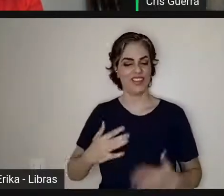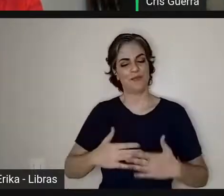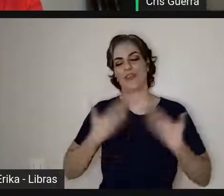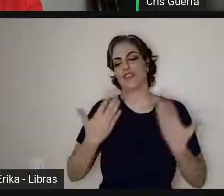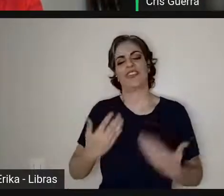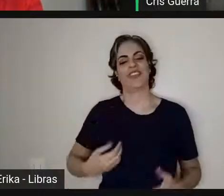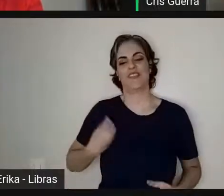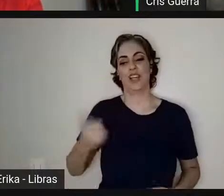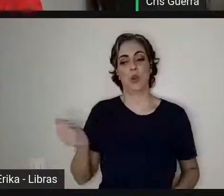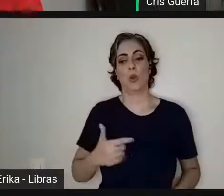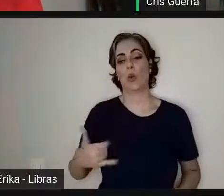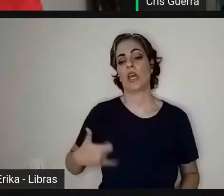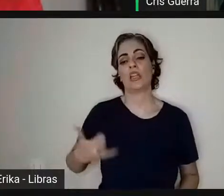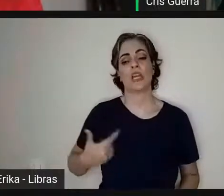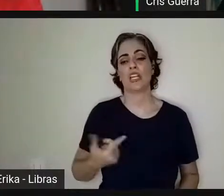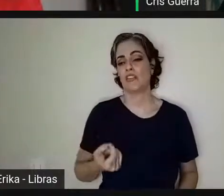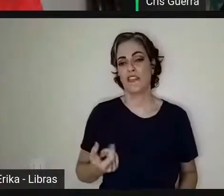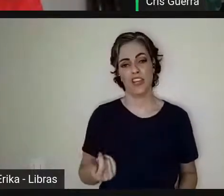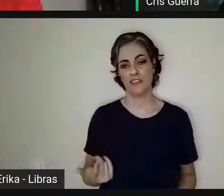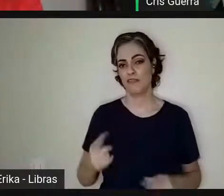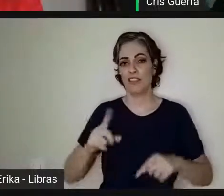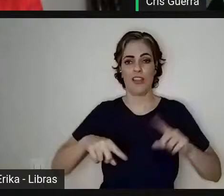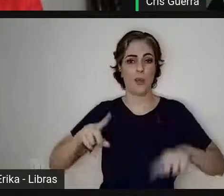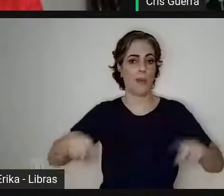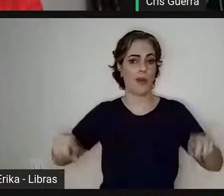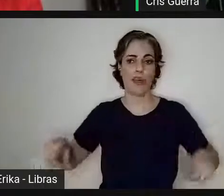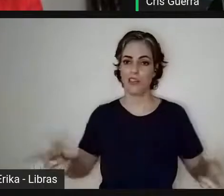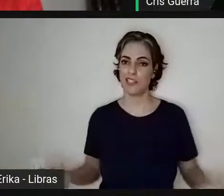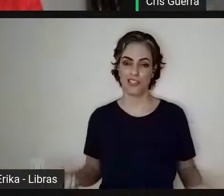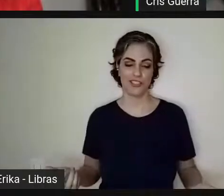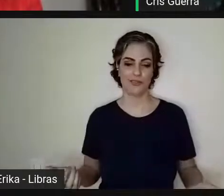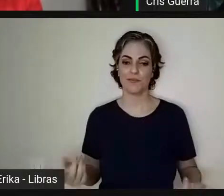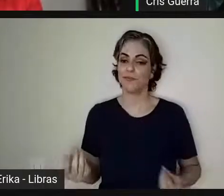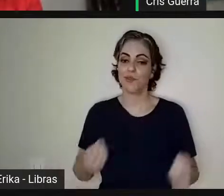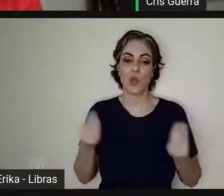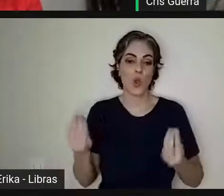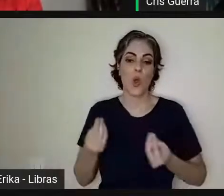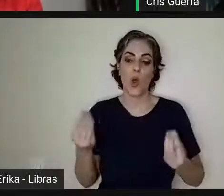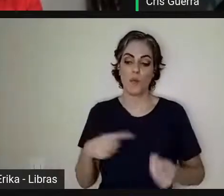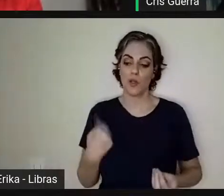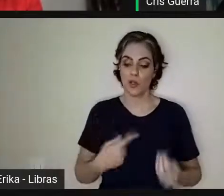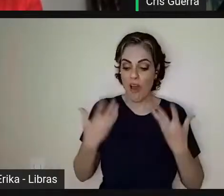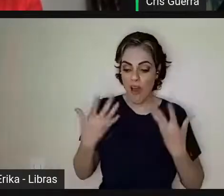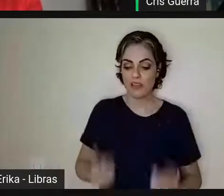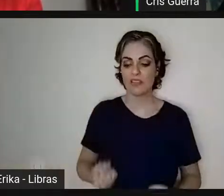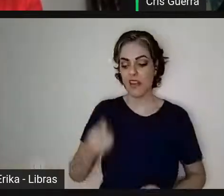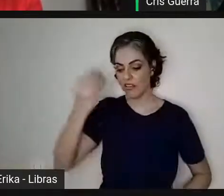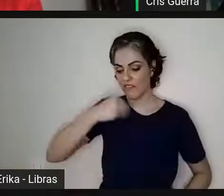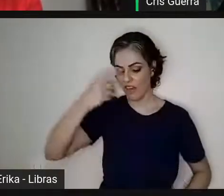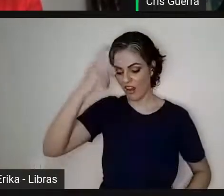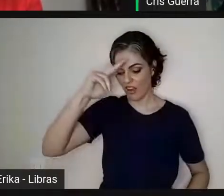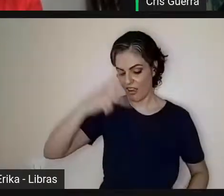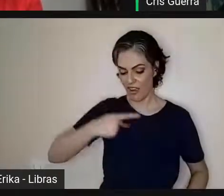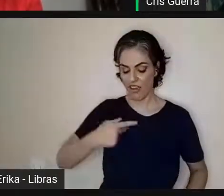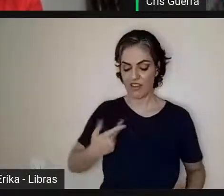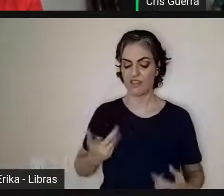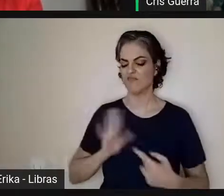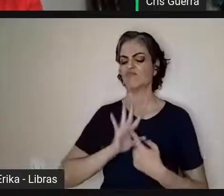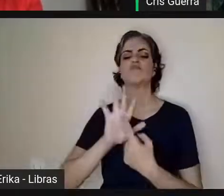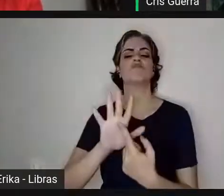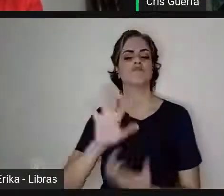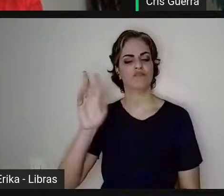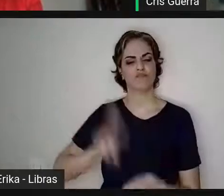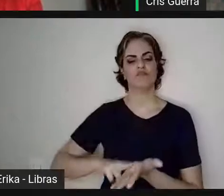Então, depende muito de como a gente traz essa vulnerabilidade para frente da tela. Eu acho legal. Eu